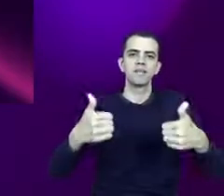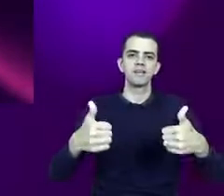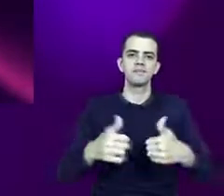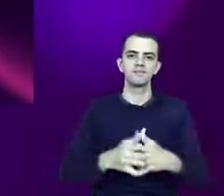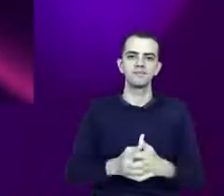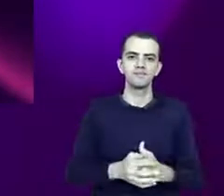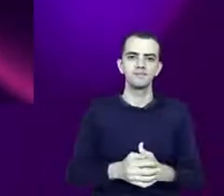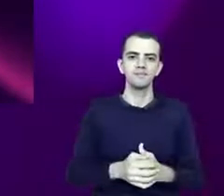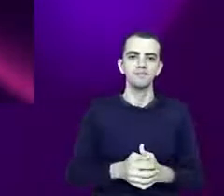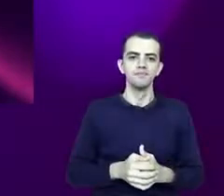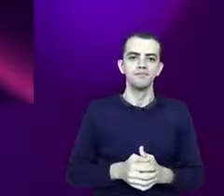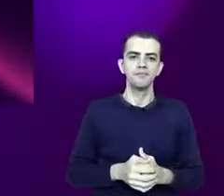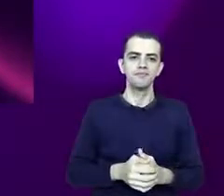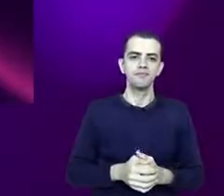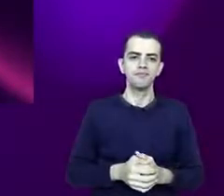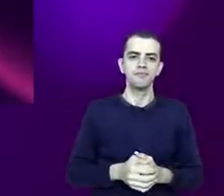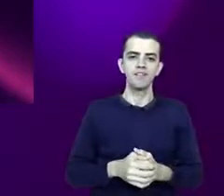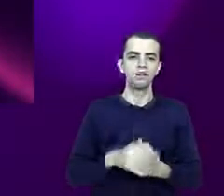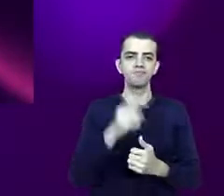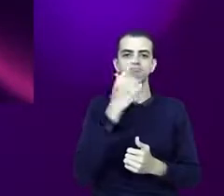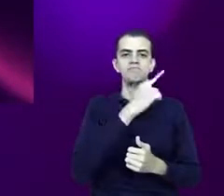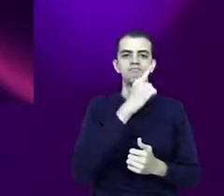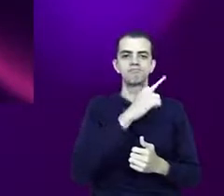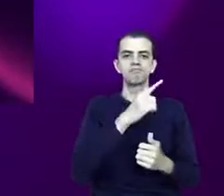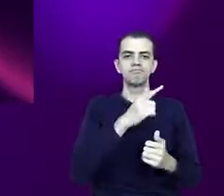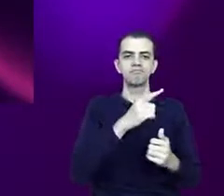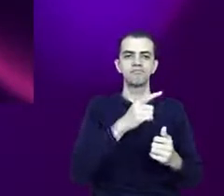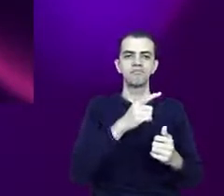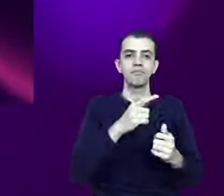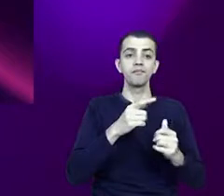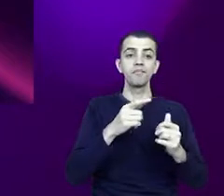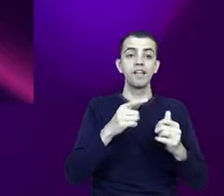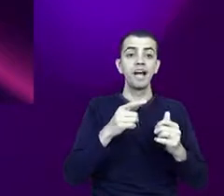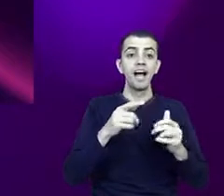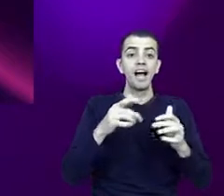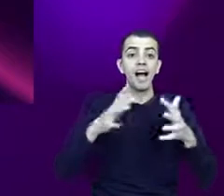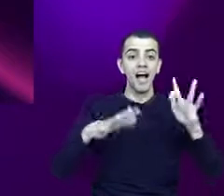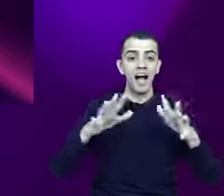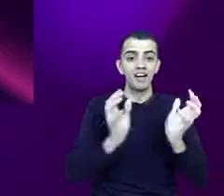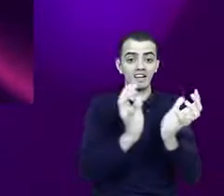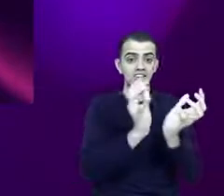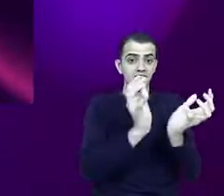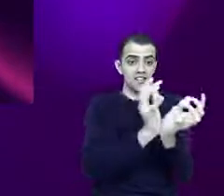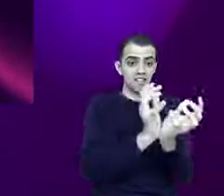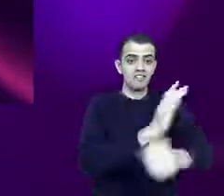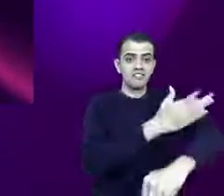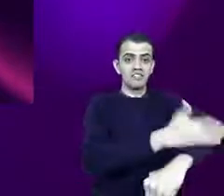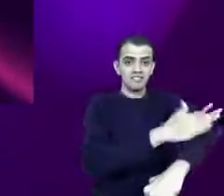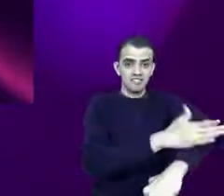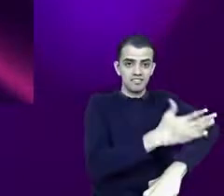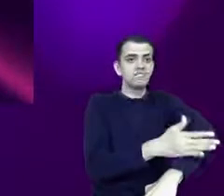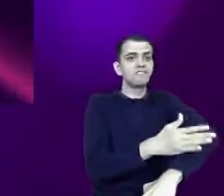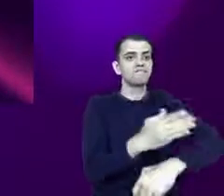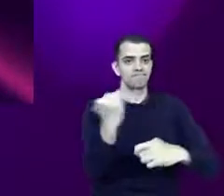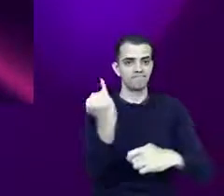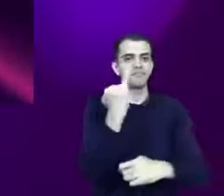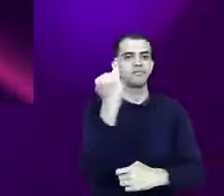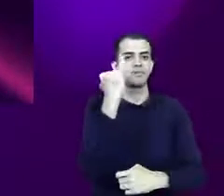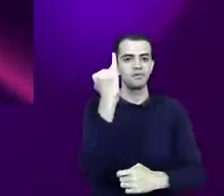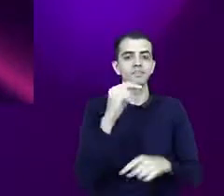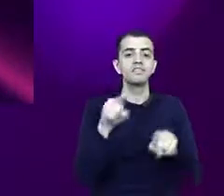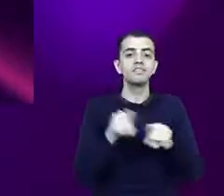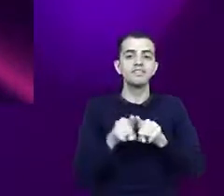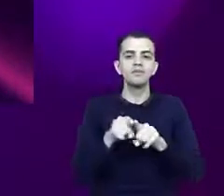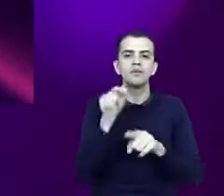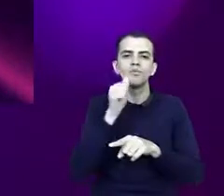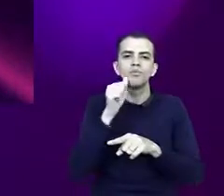ter essa cirurgia fluindo normalmente. A equipe treinada, como bem dito, é fundamental. A